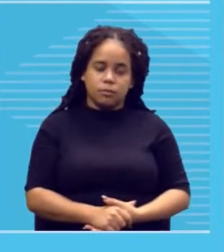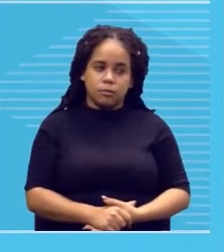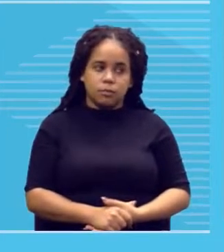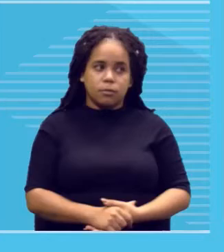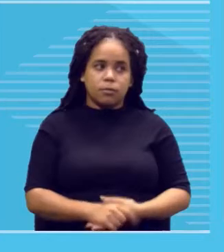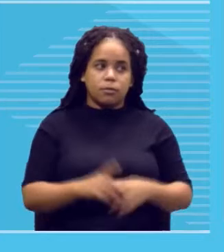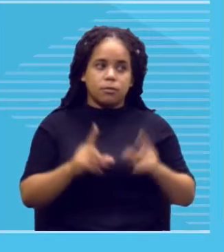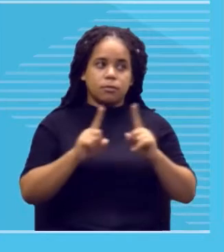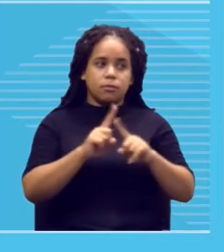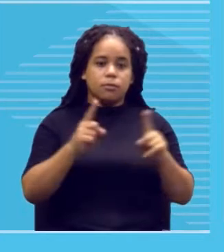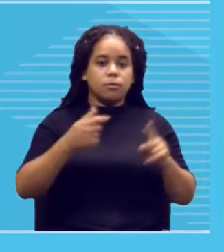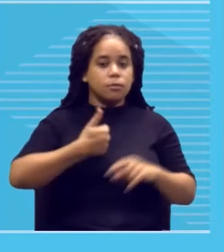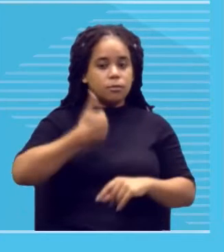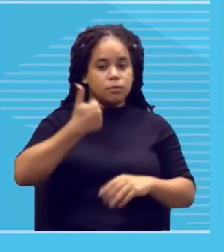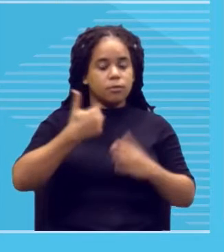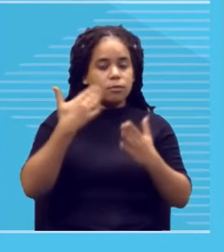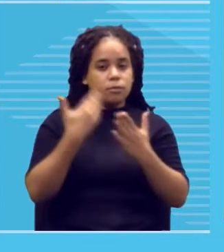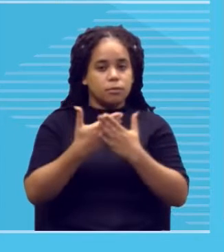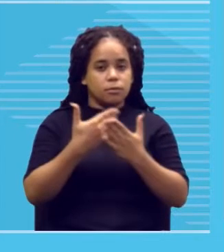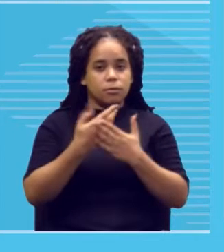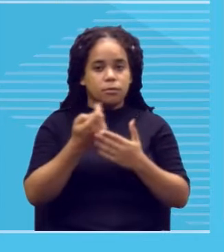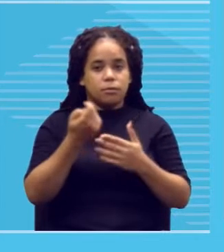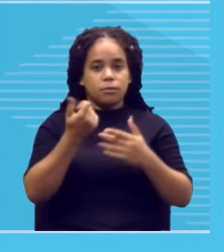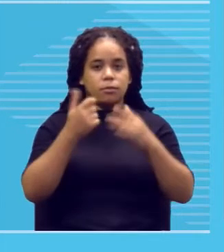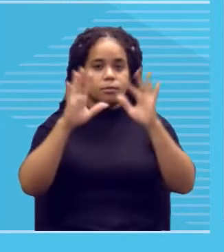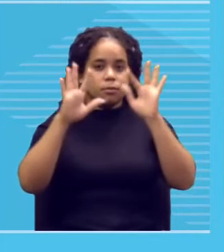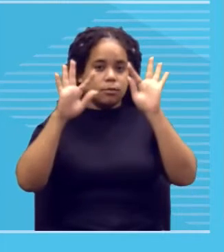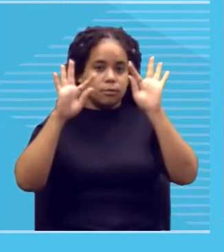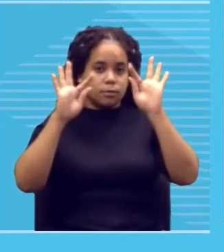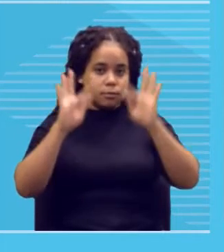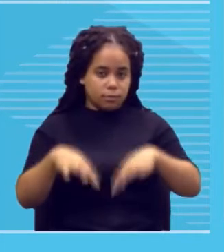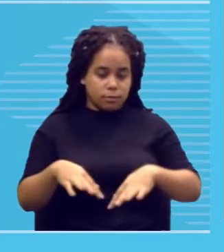só que a nossa primeira aula está acabando